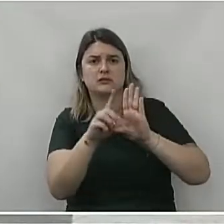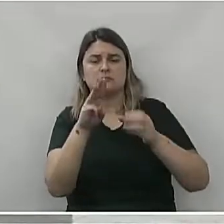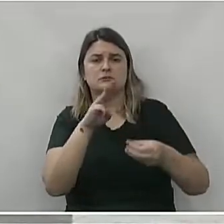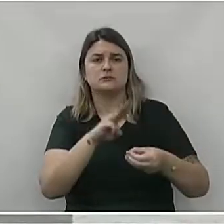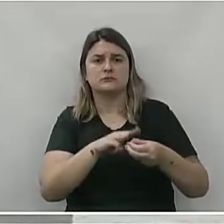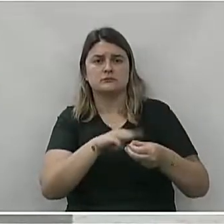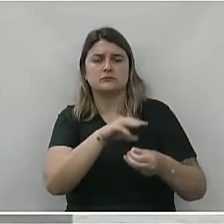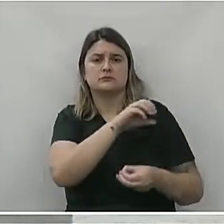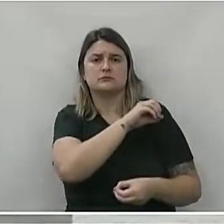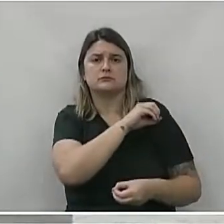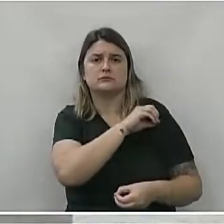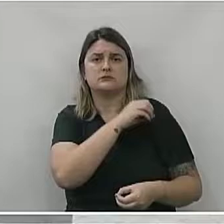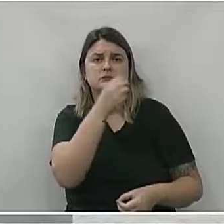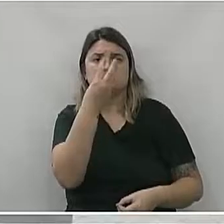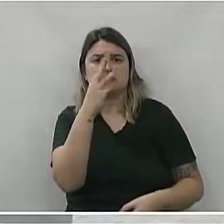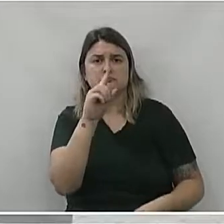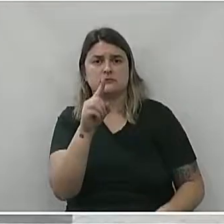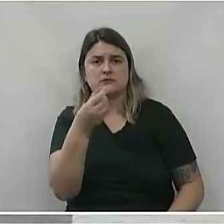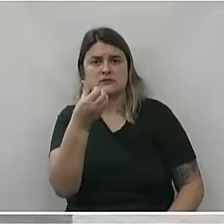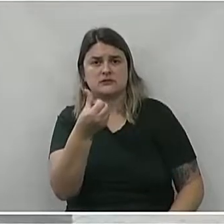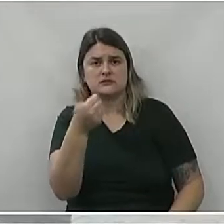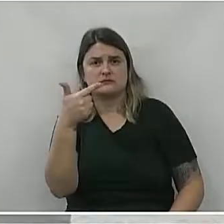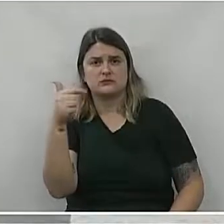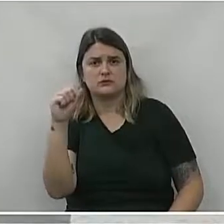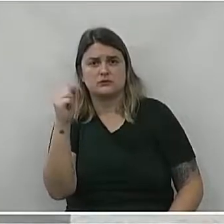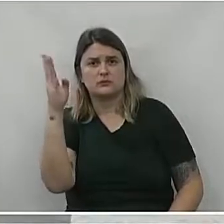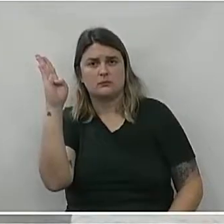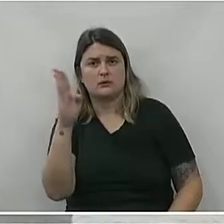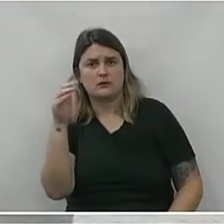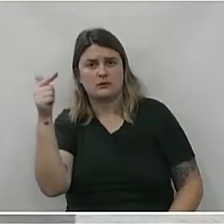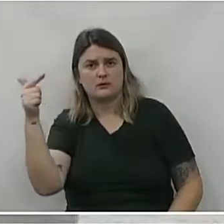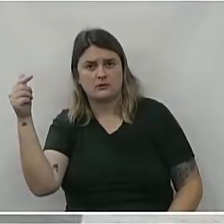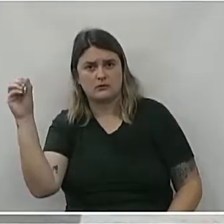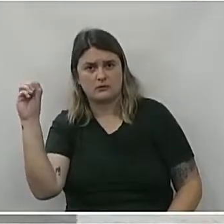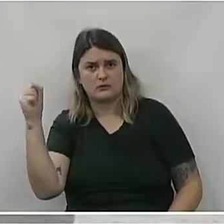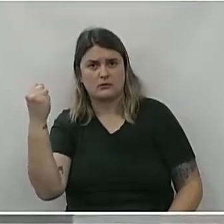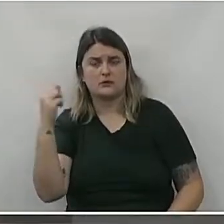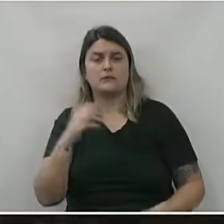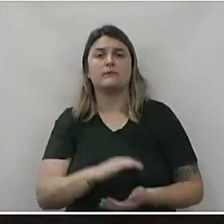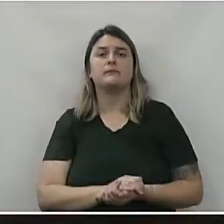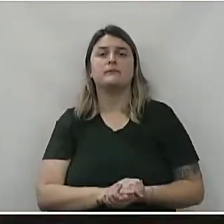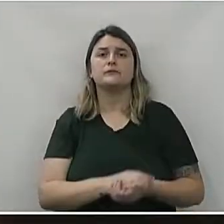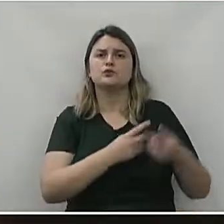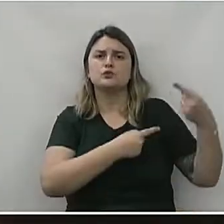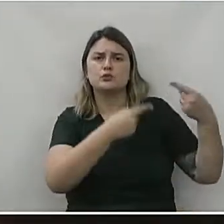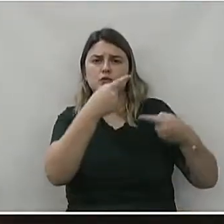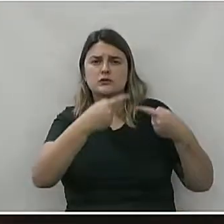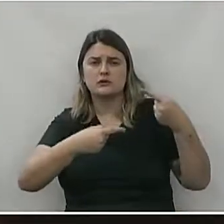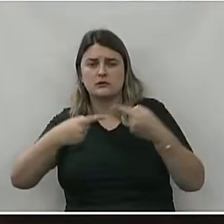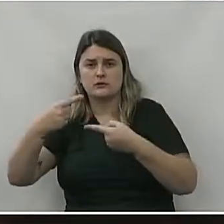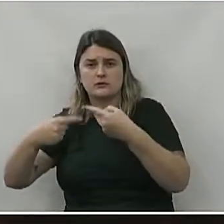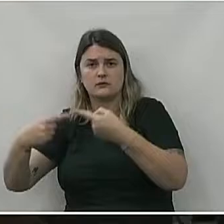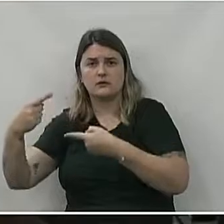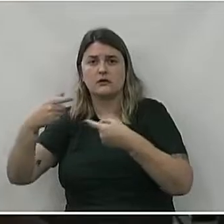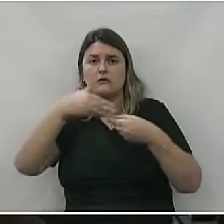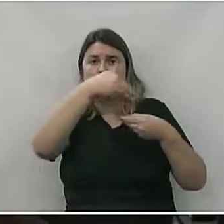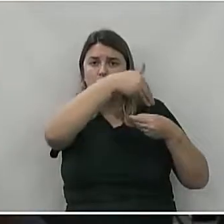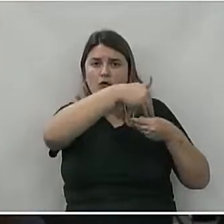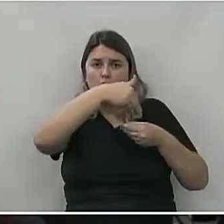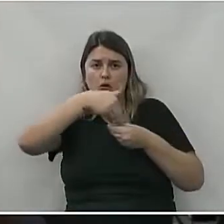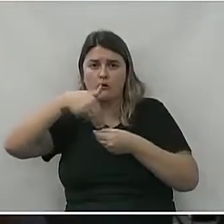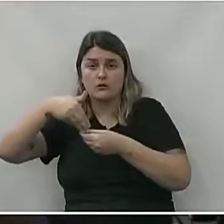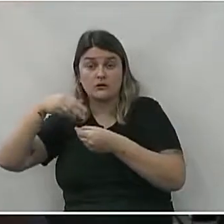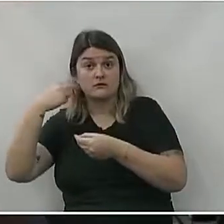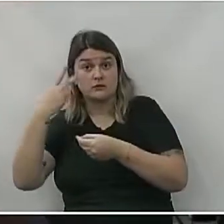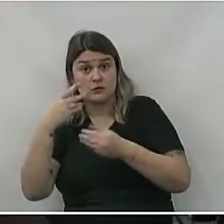municipal número 3.628 de 2008. Em discussão? Em votação.